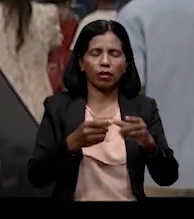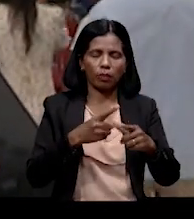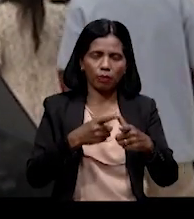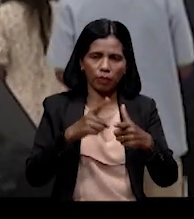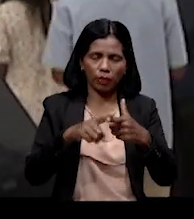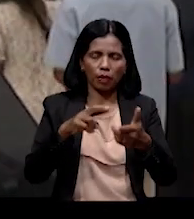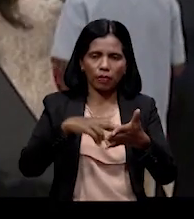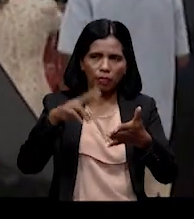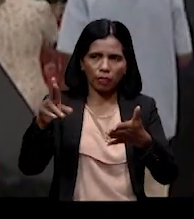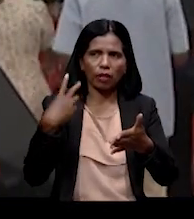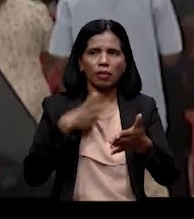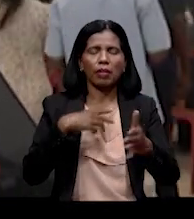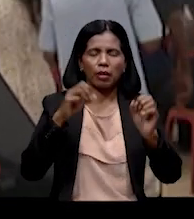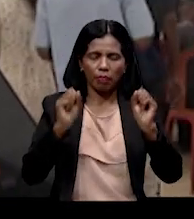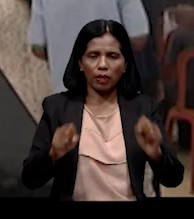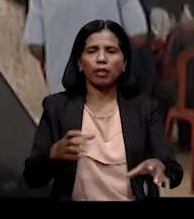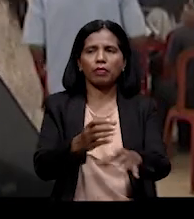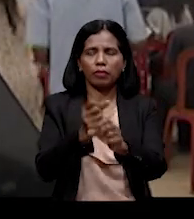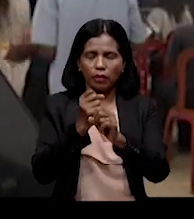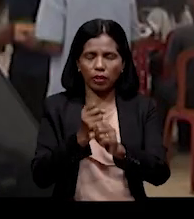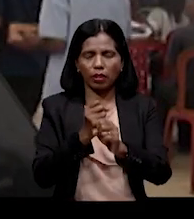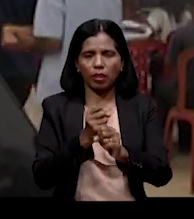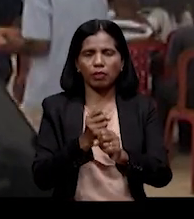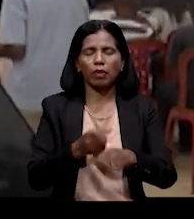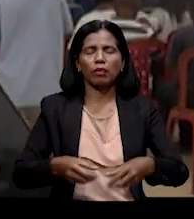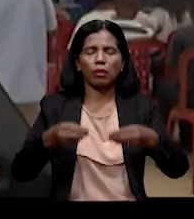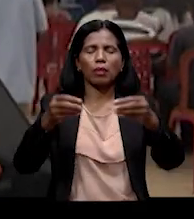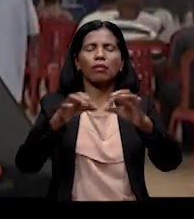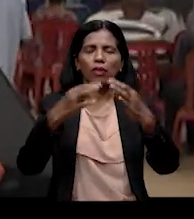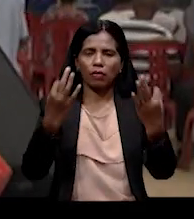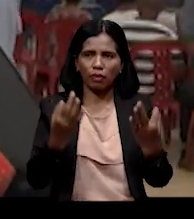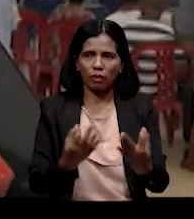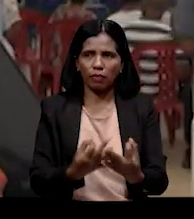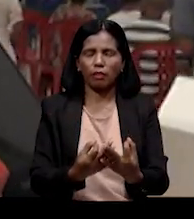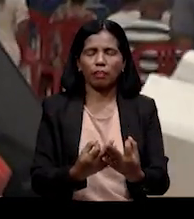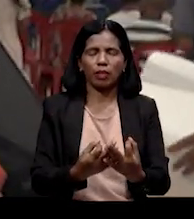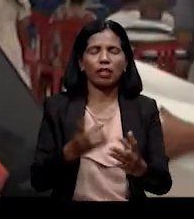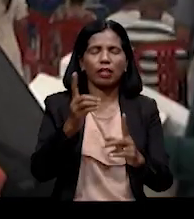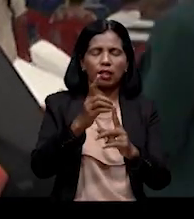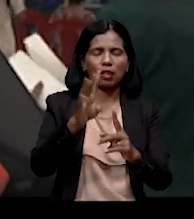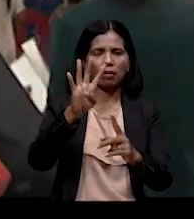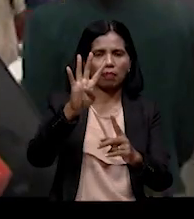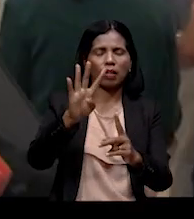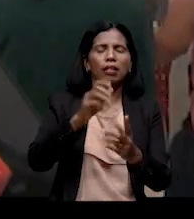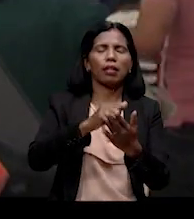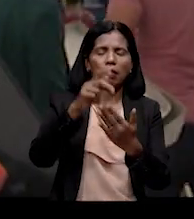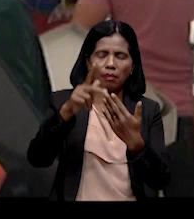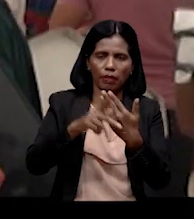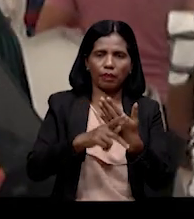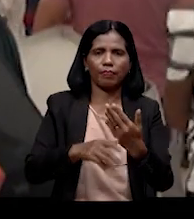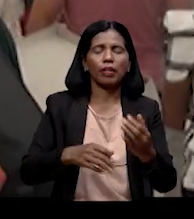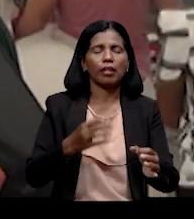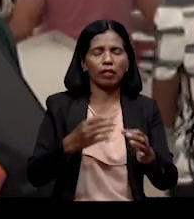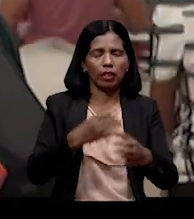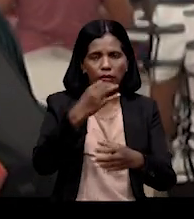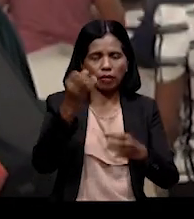kita foi bele foi orçane foi de bele entrega ba ia família serbe maka isu si de 4 nian mai oi ida ne maka kar kita bos informasaun ne